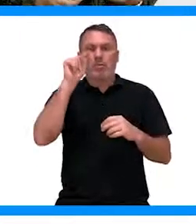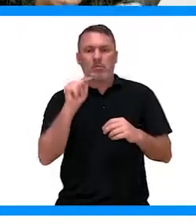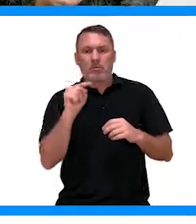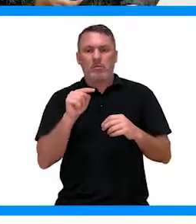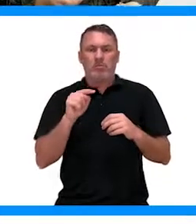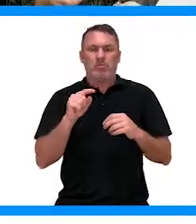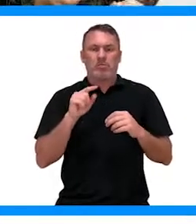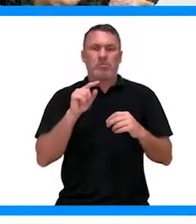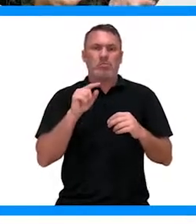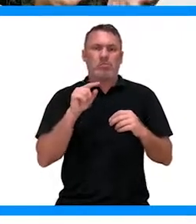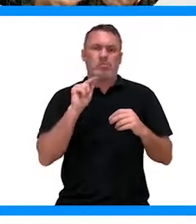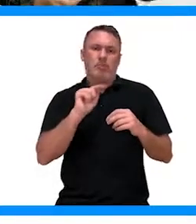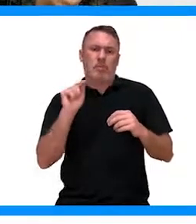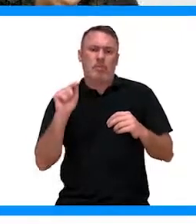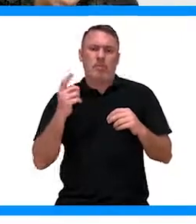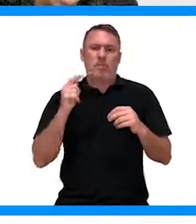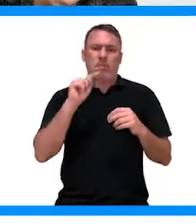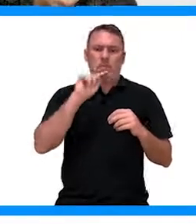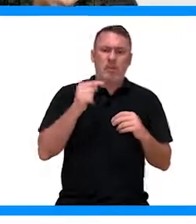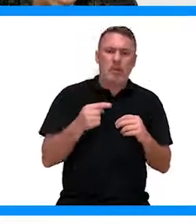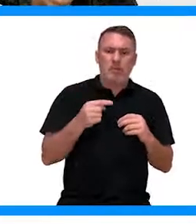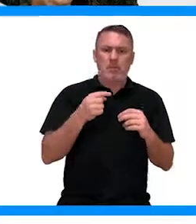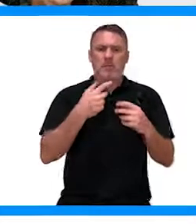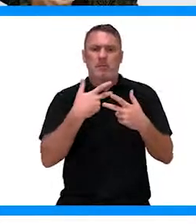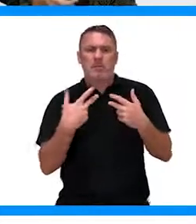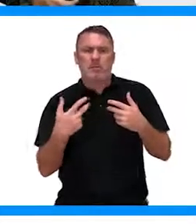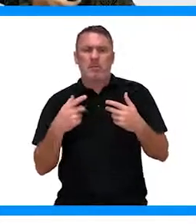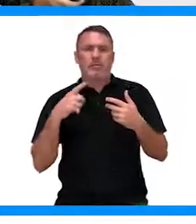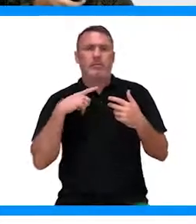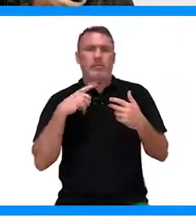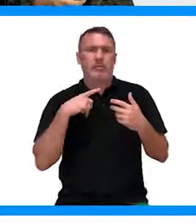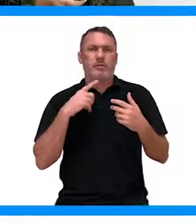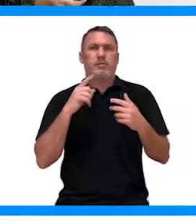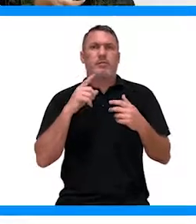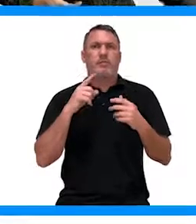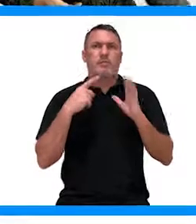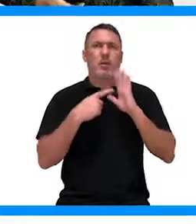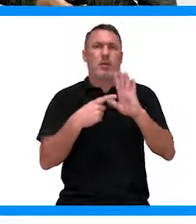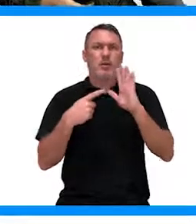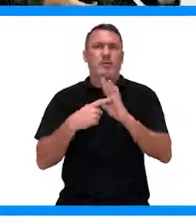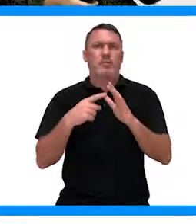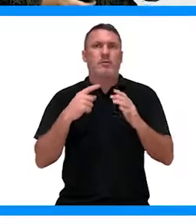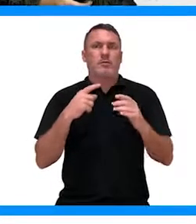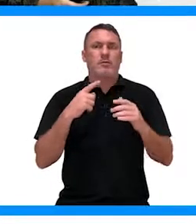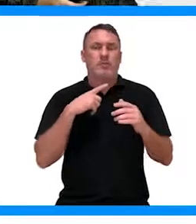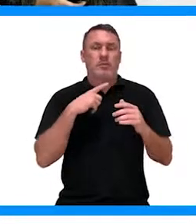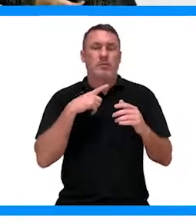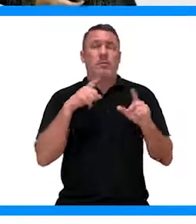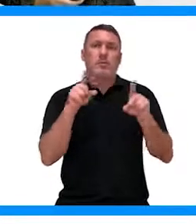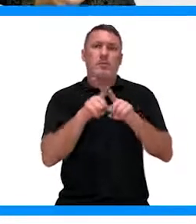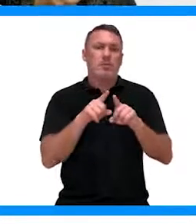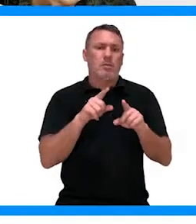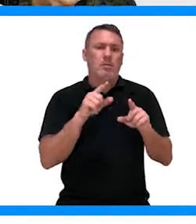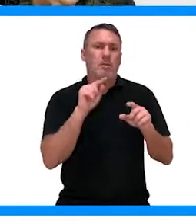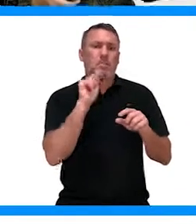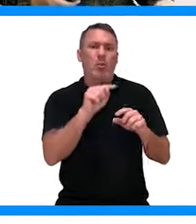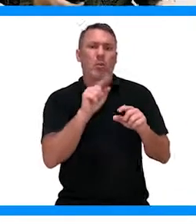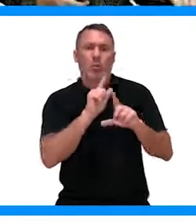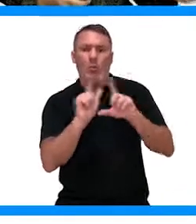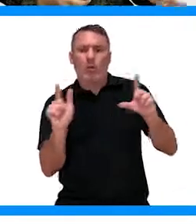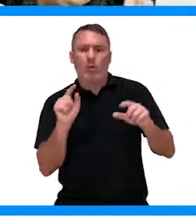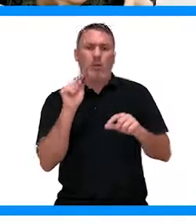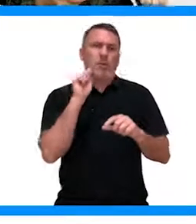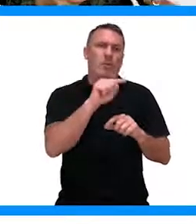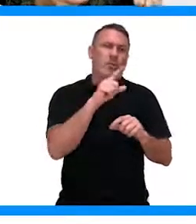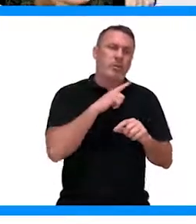muito forte, né? Muita presença de reticências, ou presença de exclamação, né? Ou às vezes até